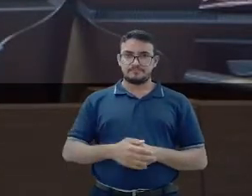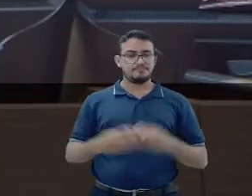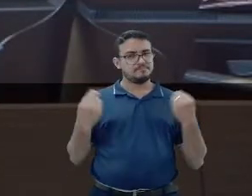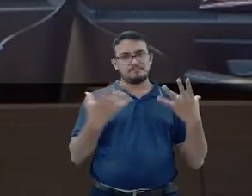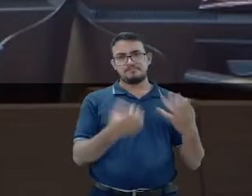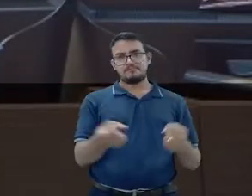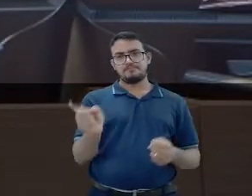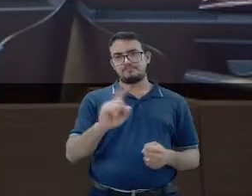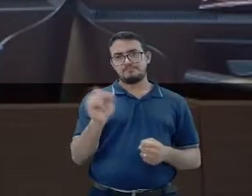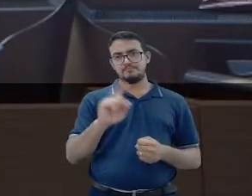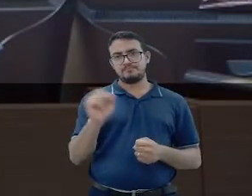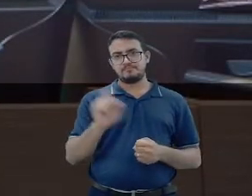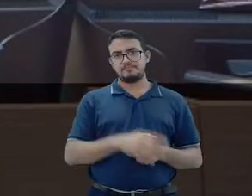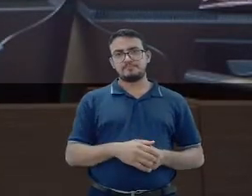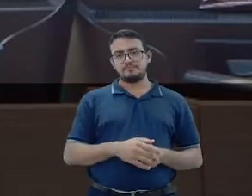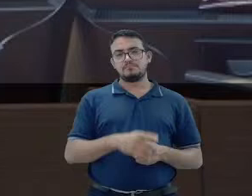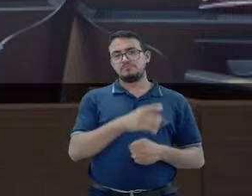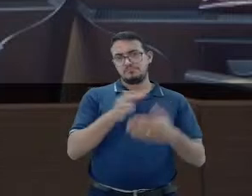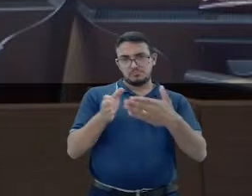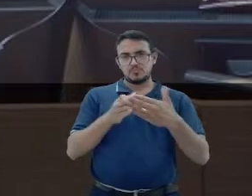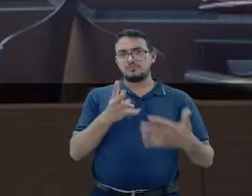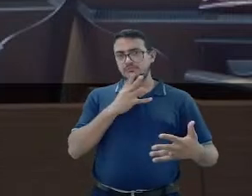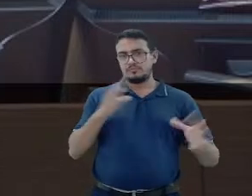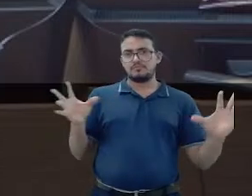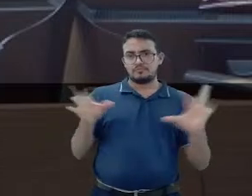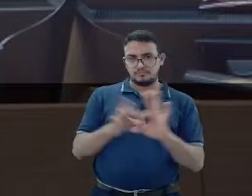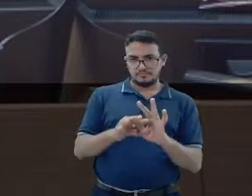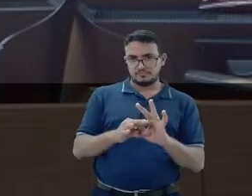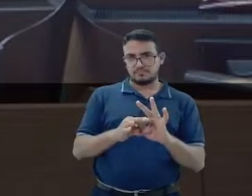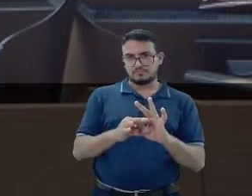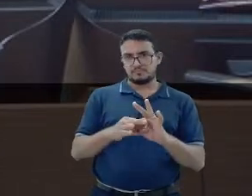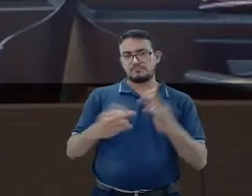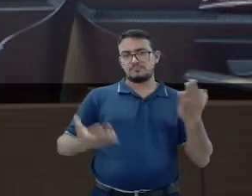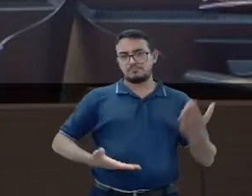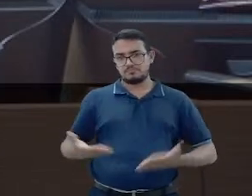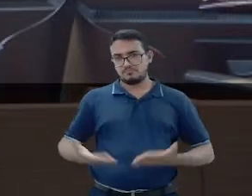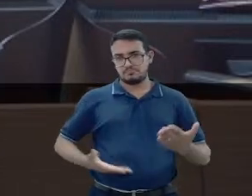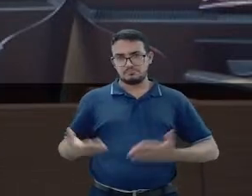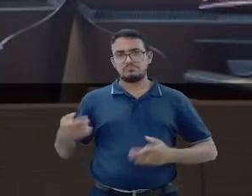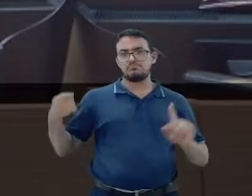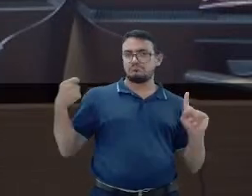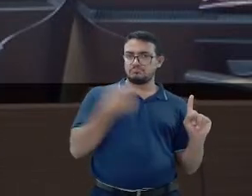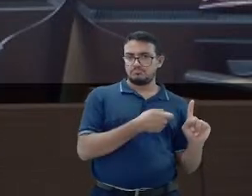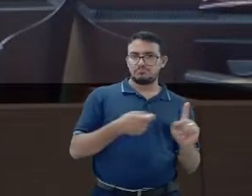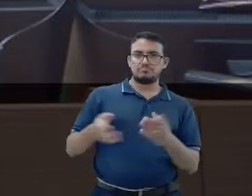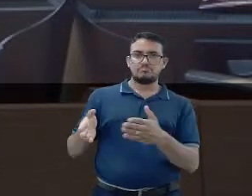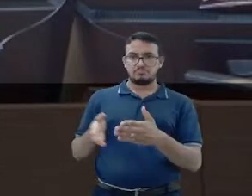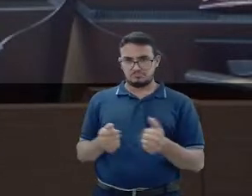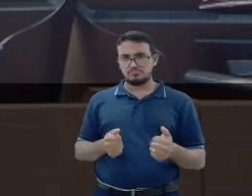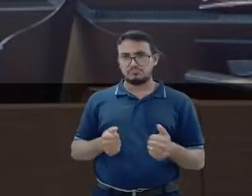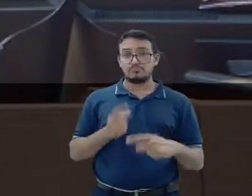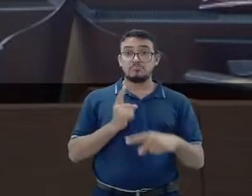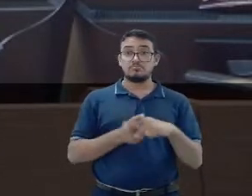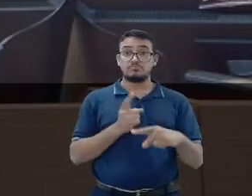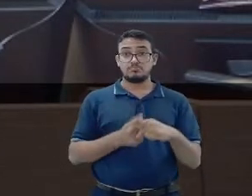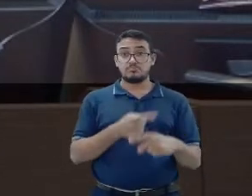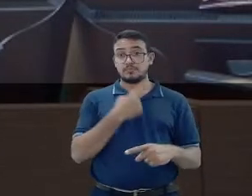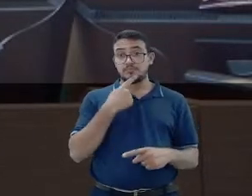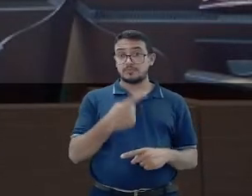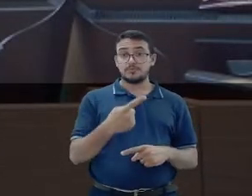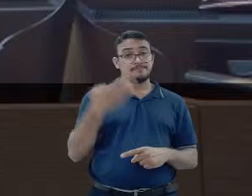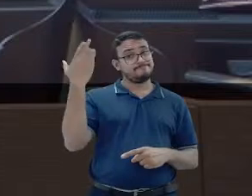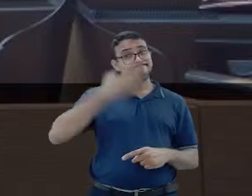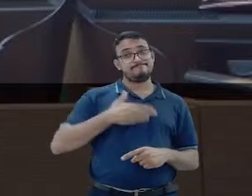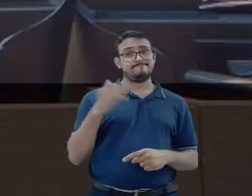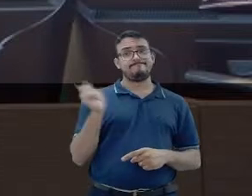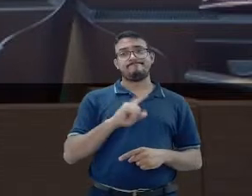de reconhecimento de vínculo de emprego pleiteado pela autora, pois considerou não comprovada a sua tese de